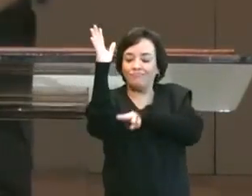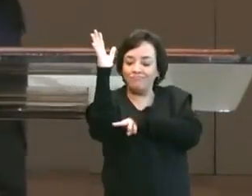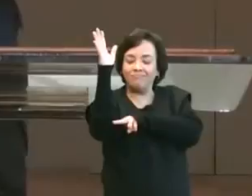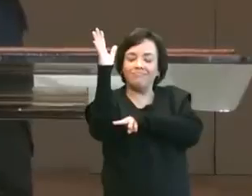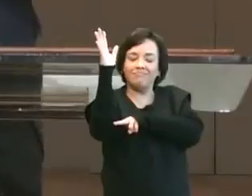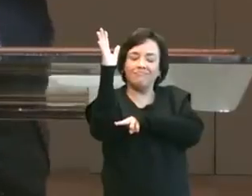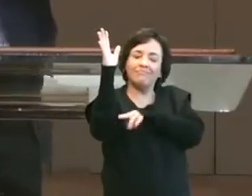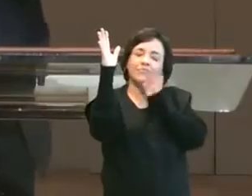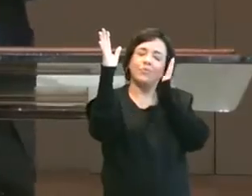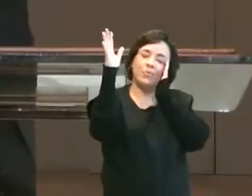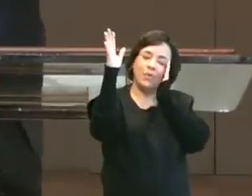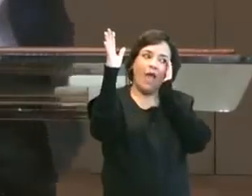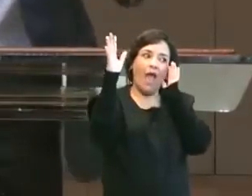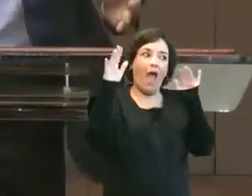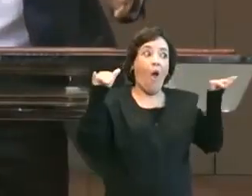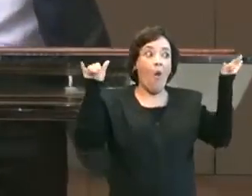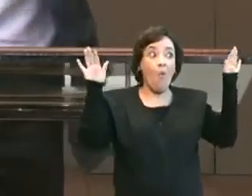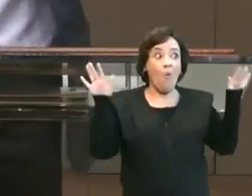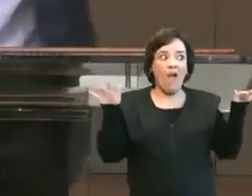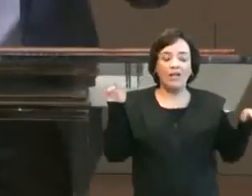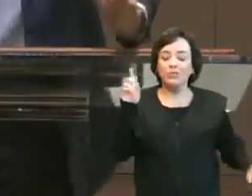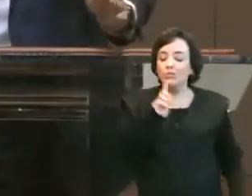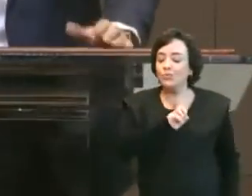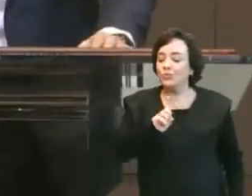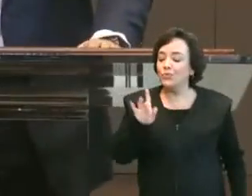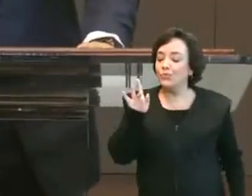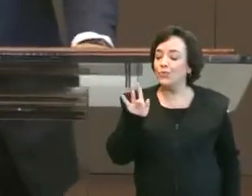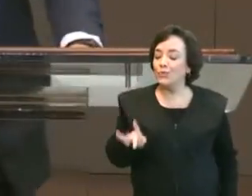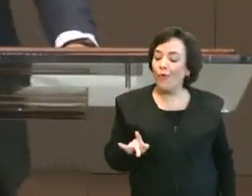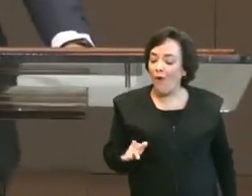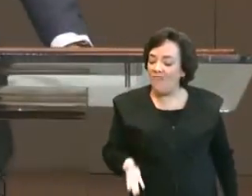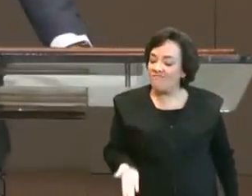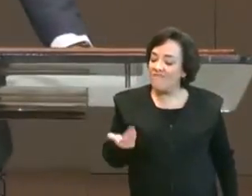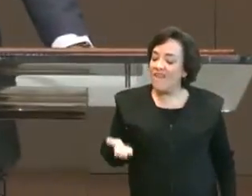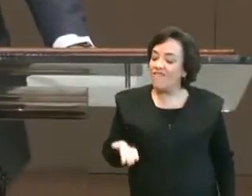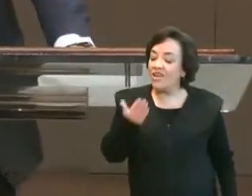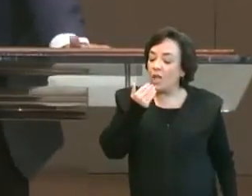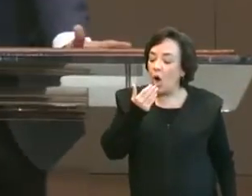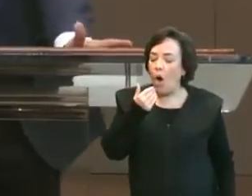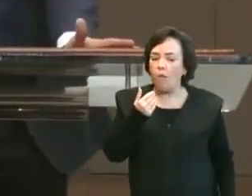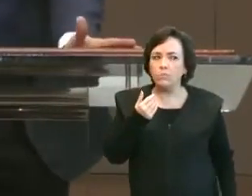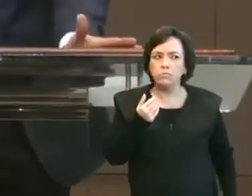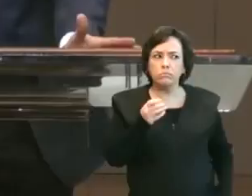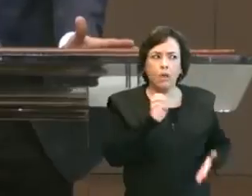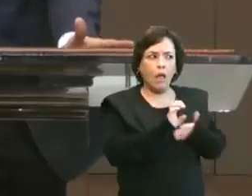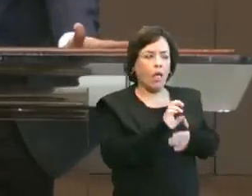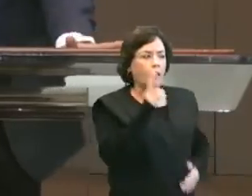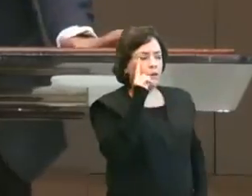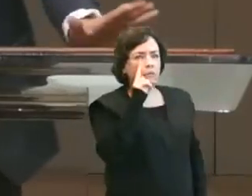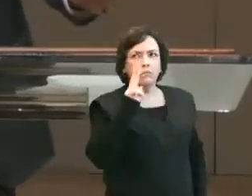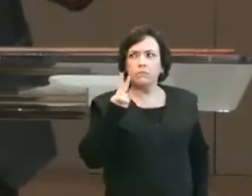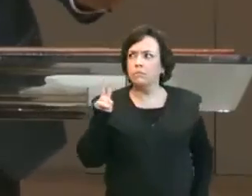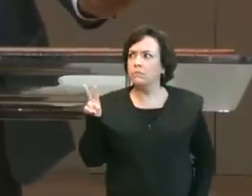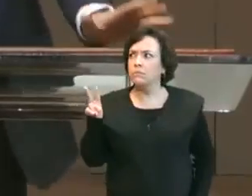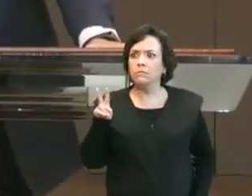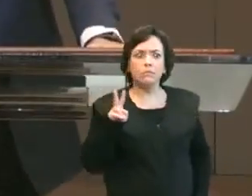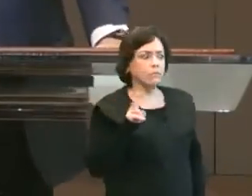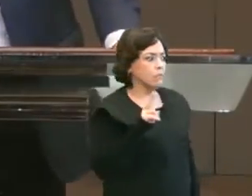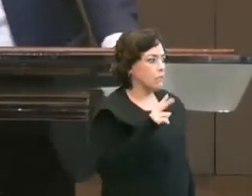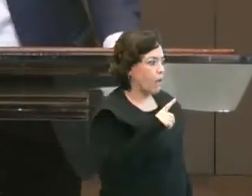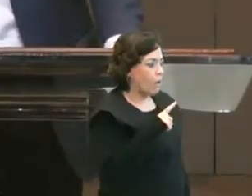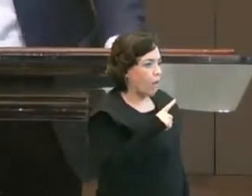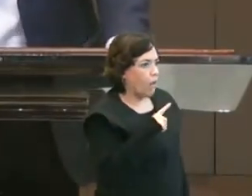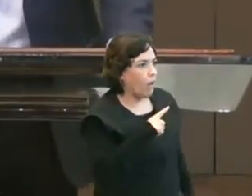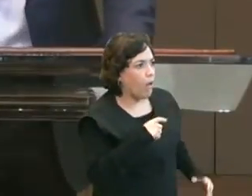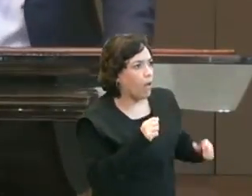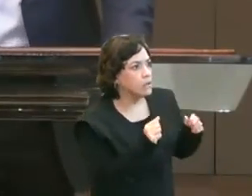um anjo tocou nele e disse: levanta-se e coma. Elias olhou ao redor e ali junto à sua cabeça havia pão assado